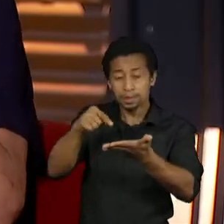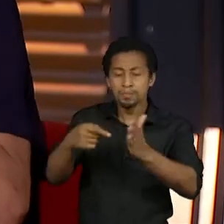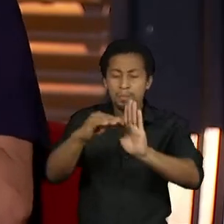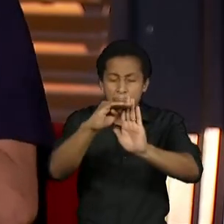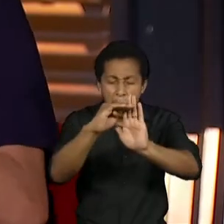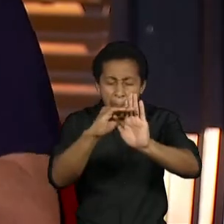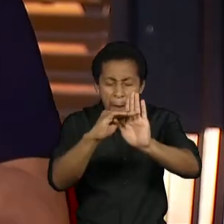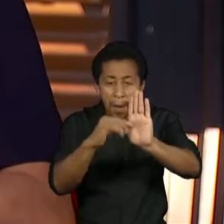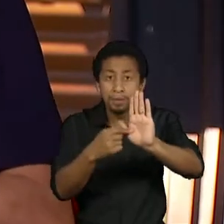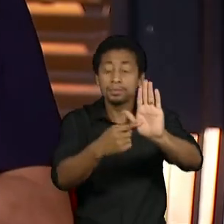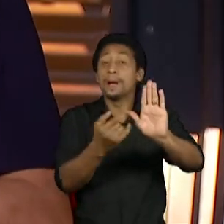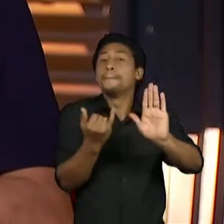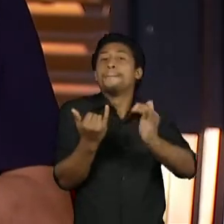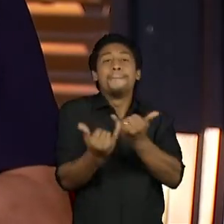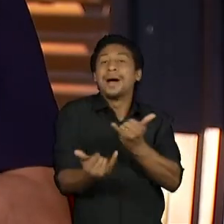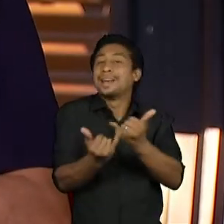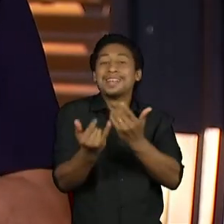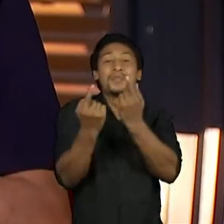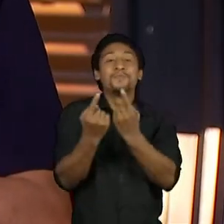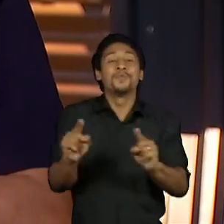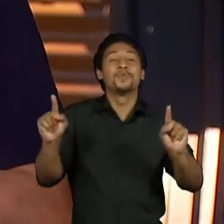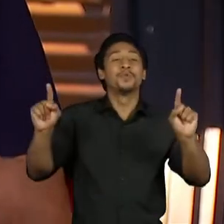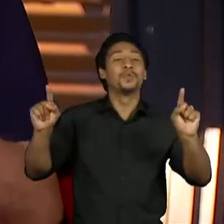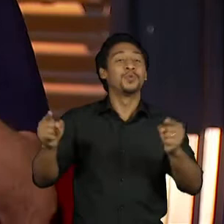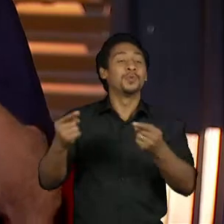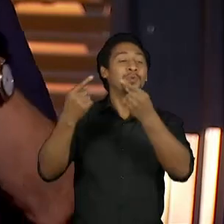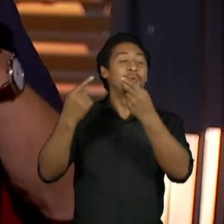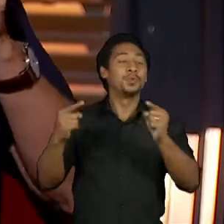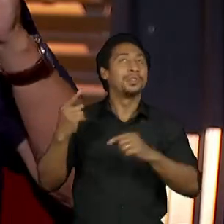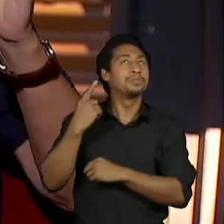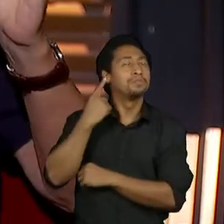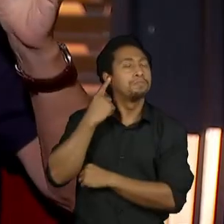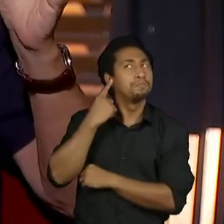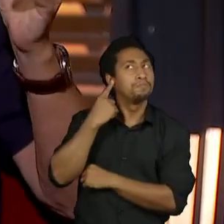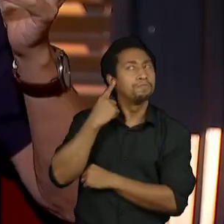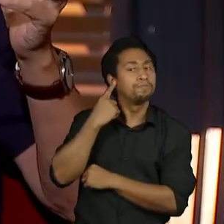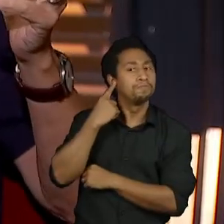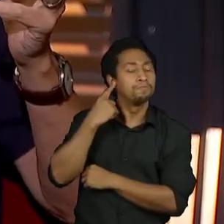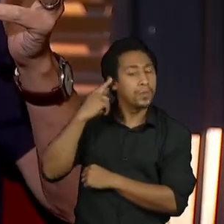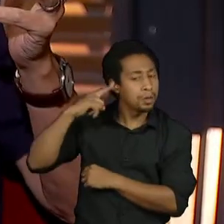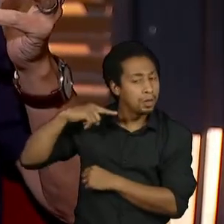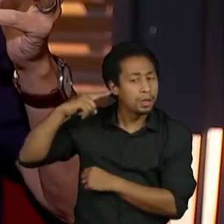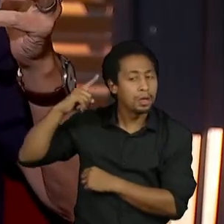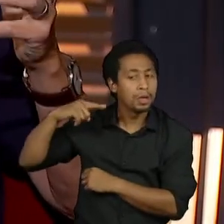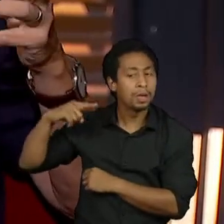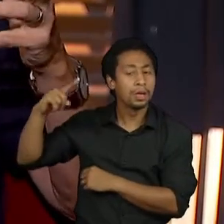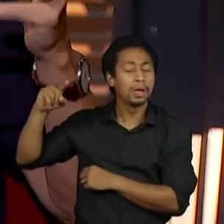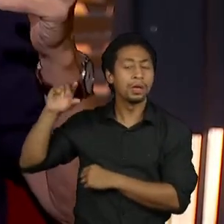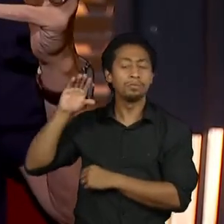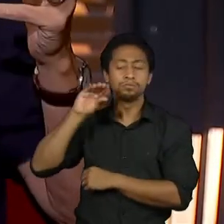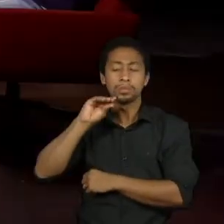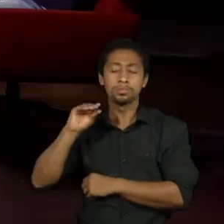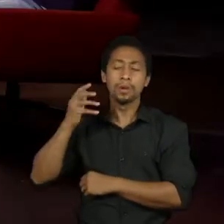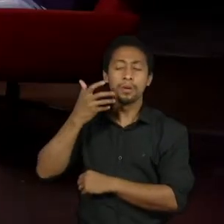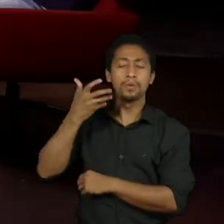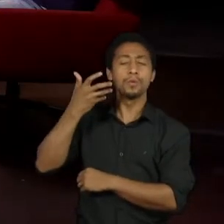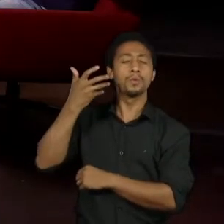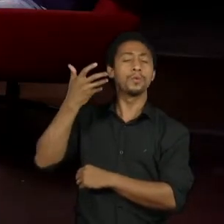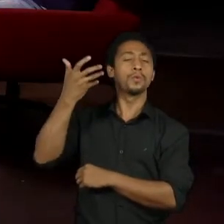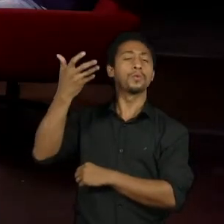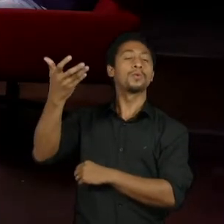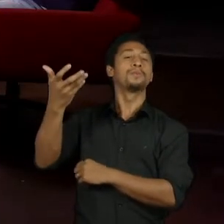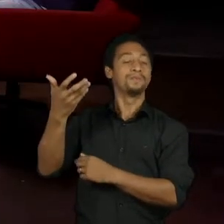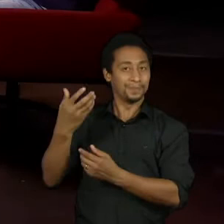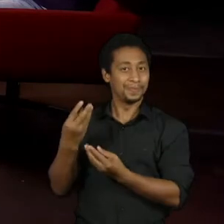a canção que Reobaldo ouviu no dia que pela primeira vez ele vê um grupo de jagunços que chega